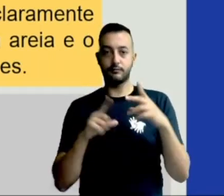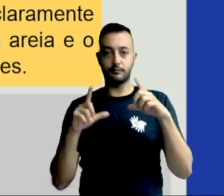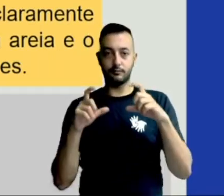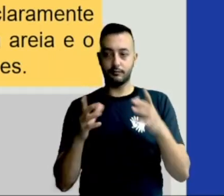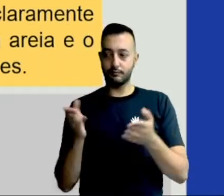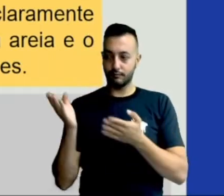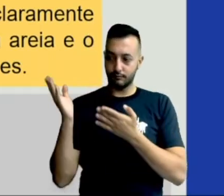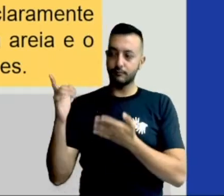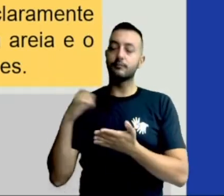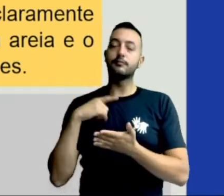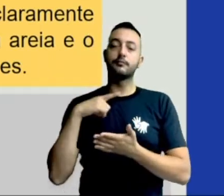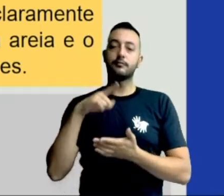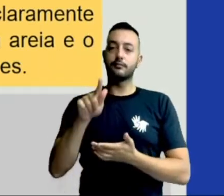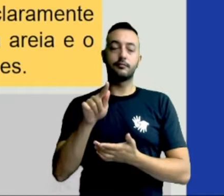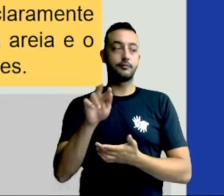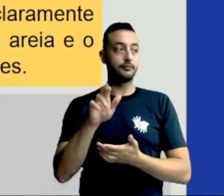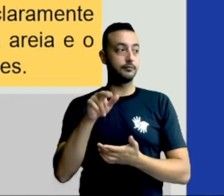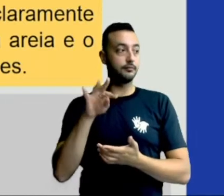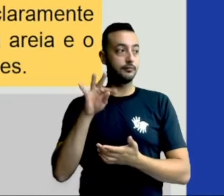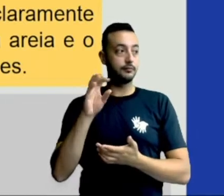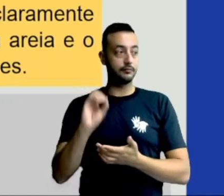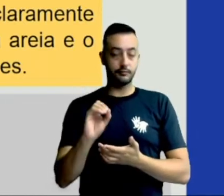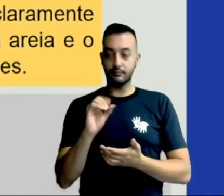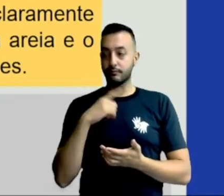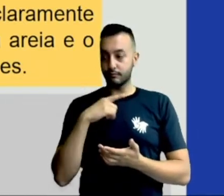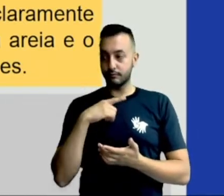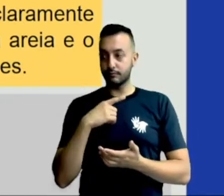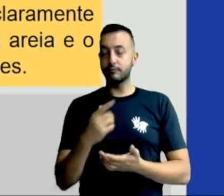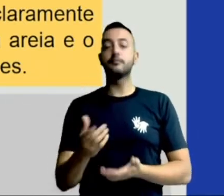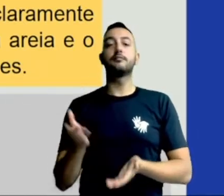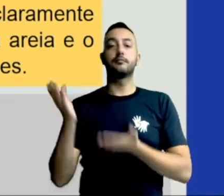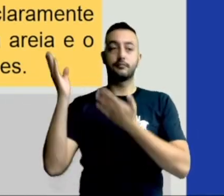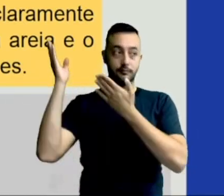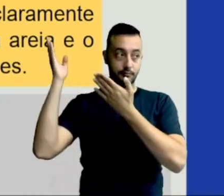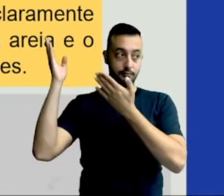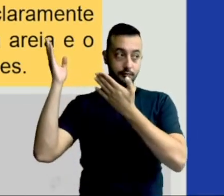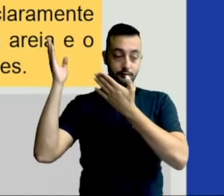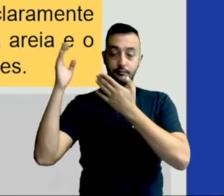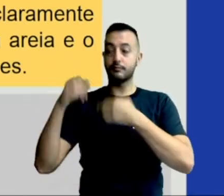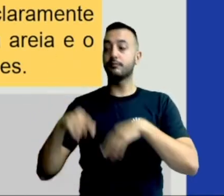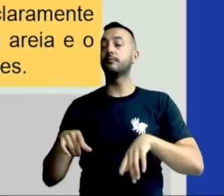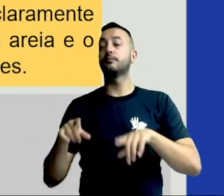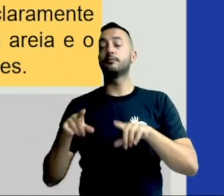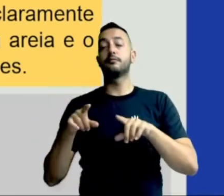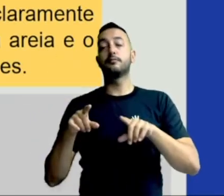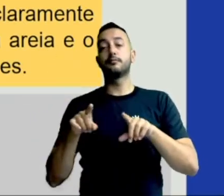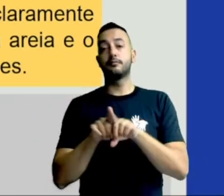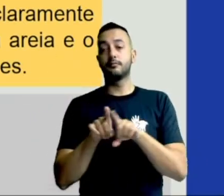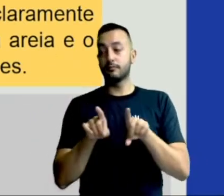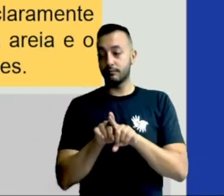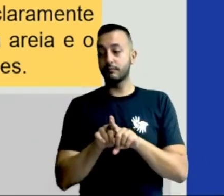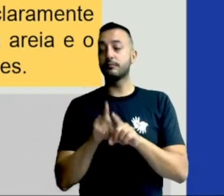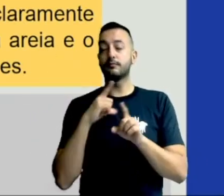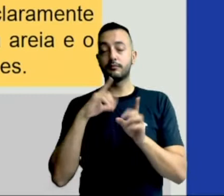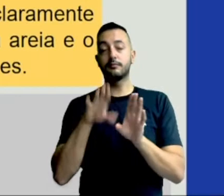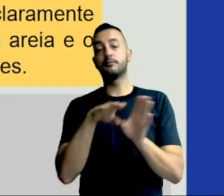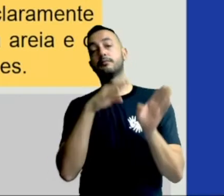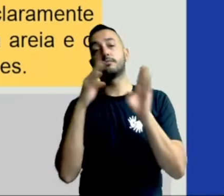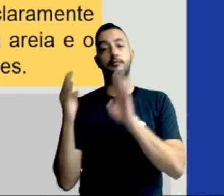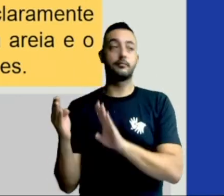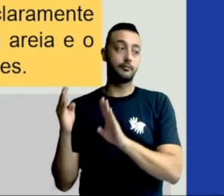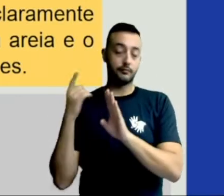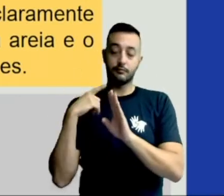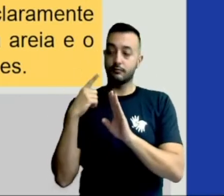trouxe o granito, tá certo? Que é esse aqui, ó, o granito. E aí também tem ao lado